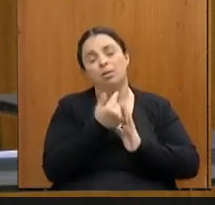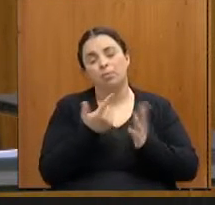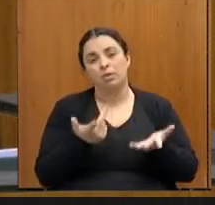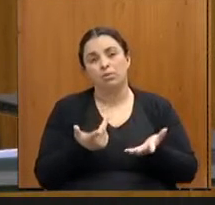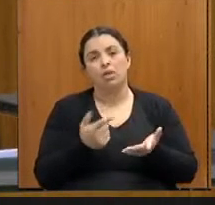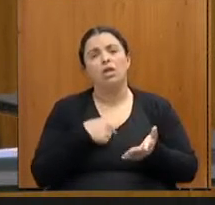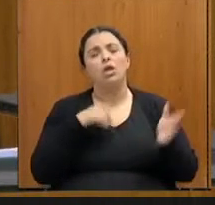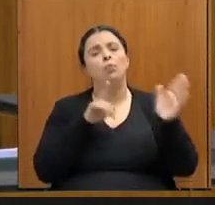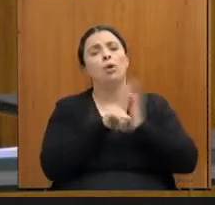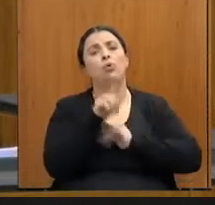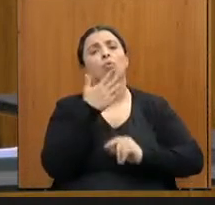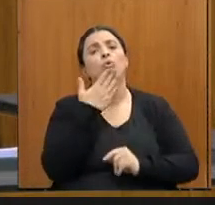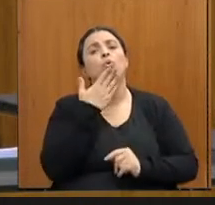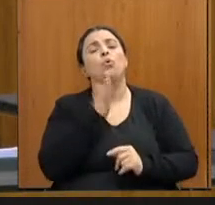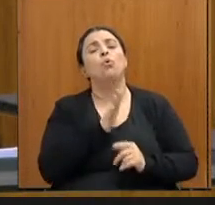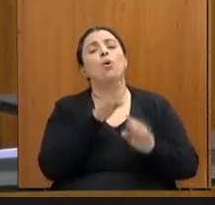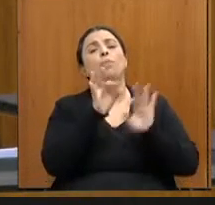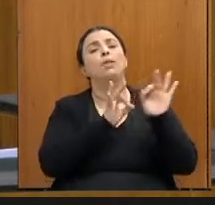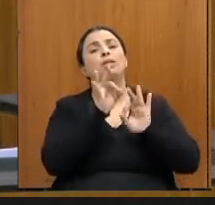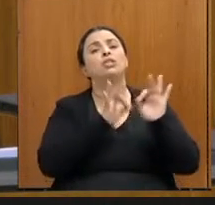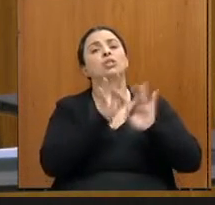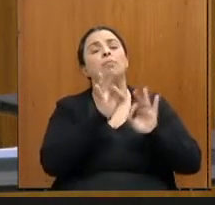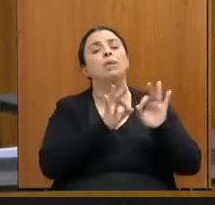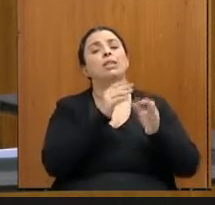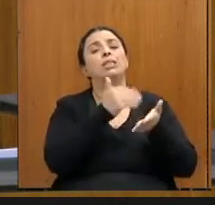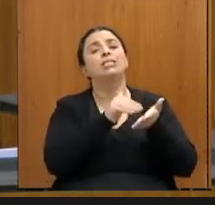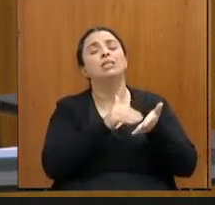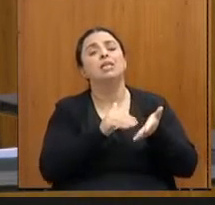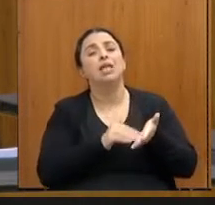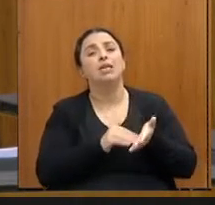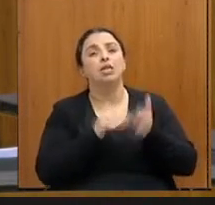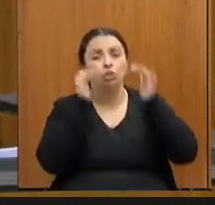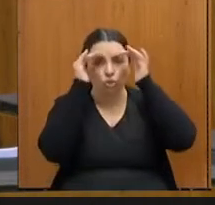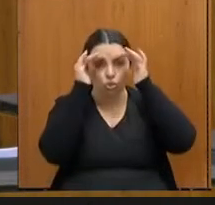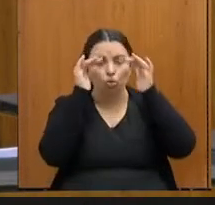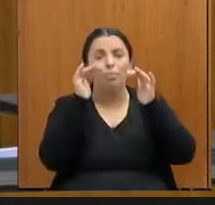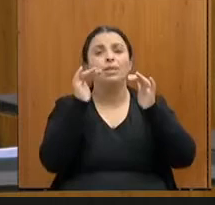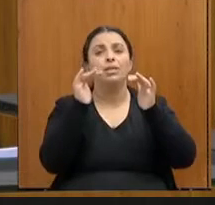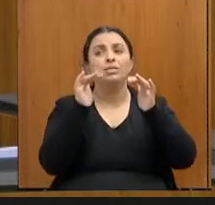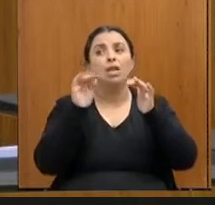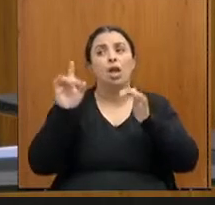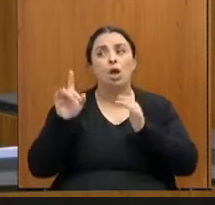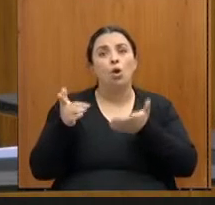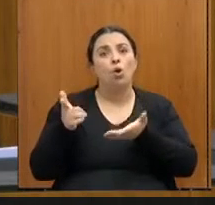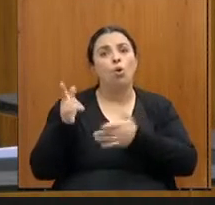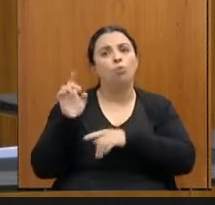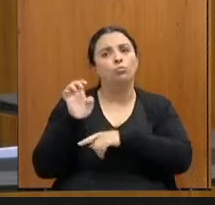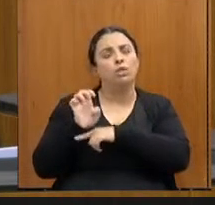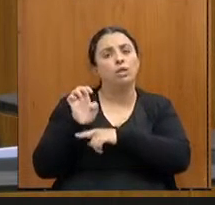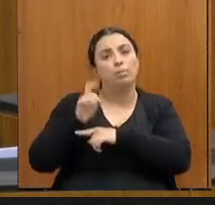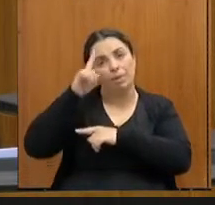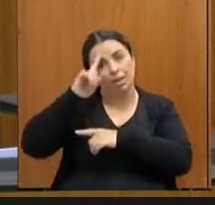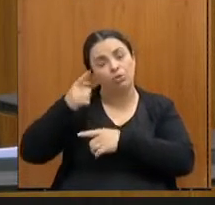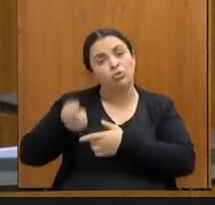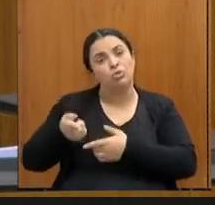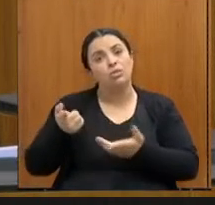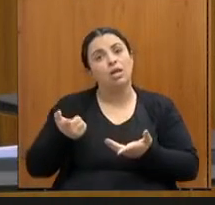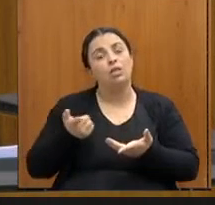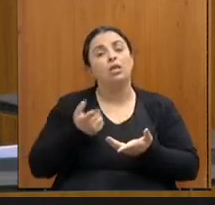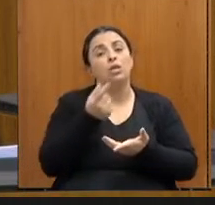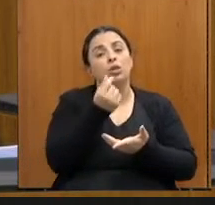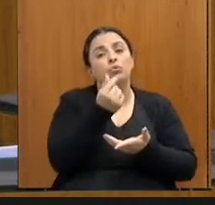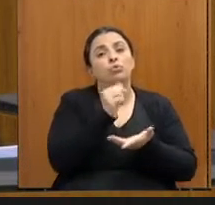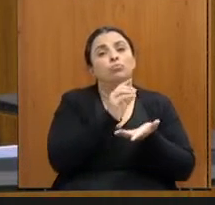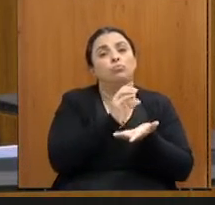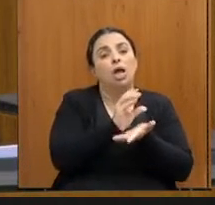cumprir a constituição do estado fazendo aplicação na execução dos recursos que devem ser destinados à